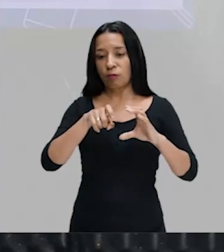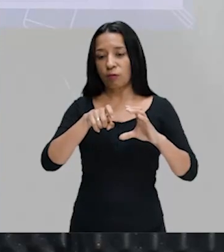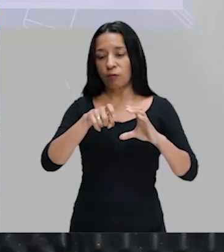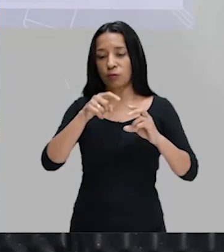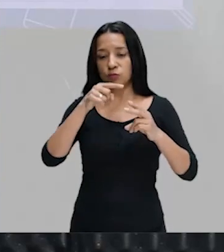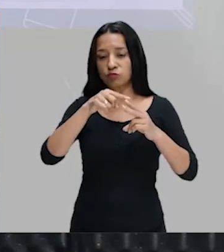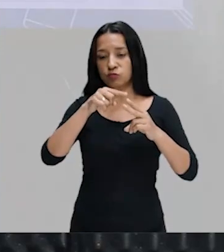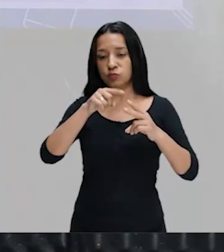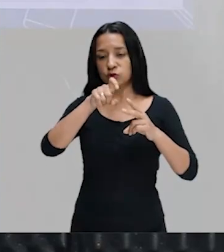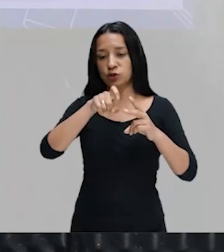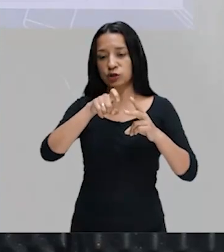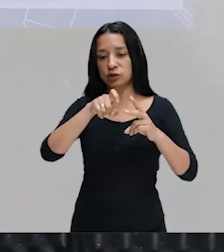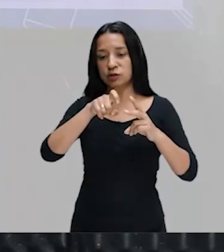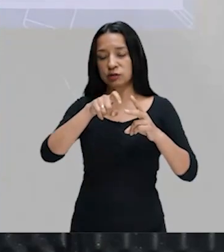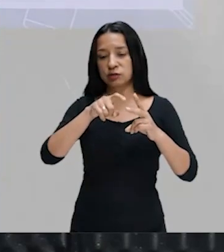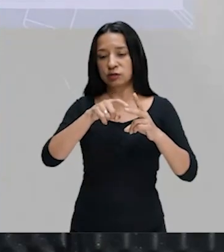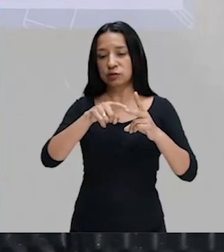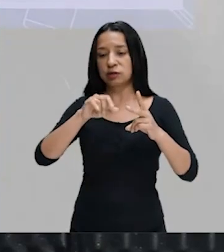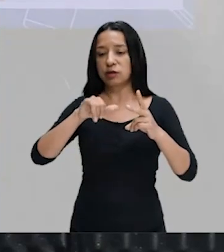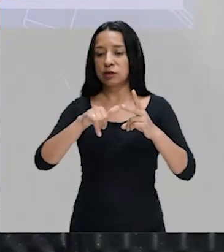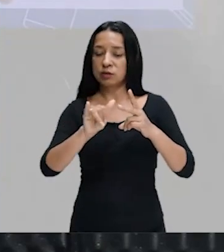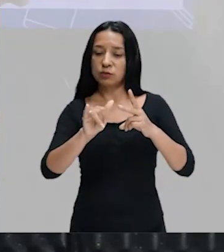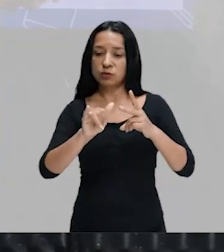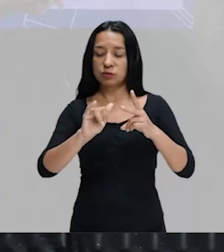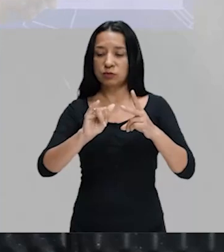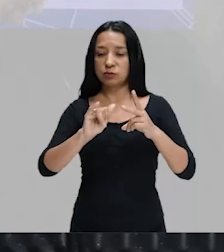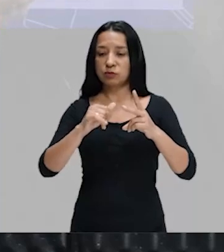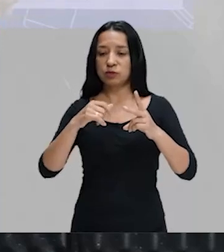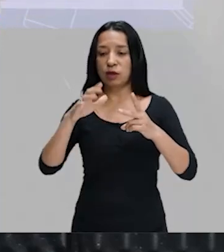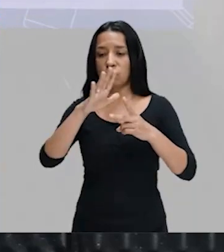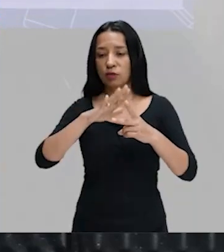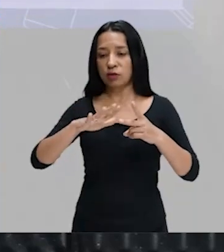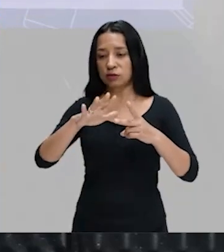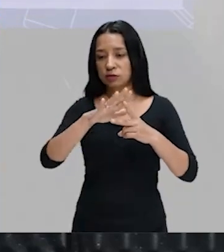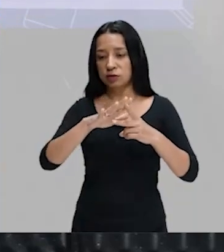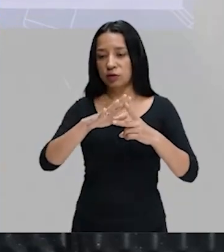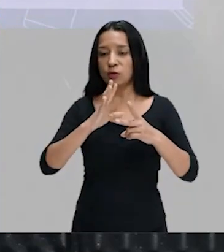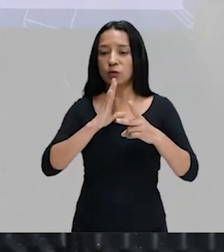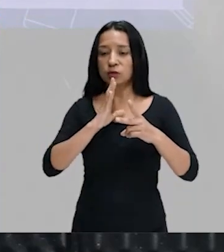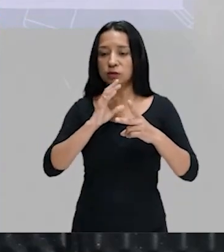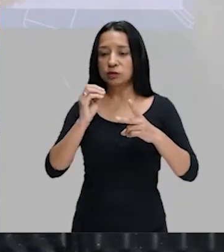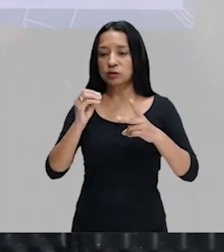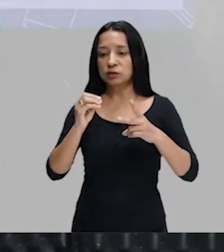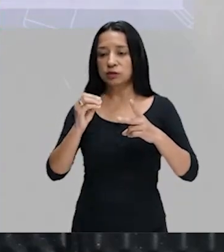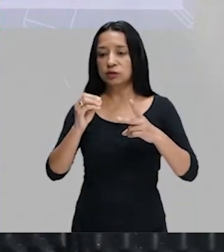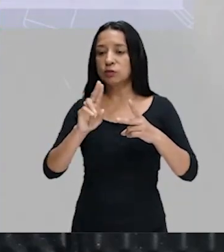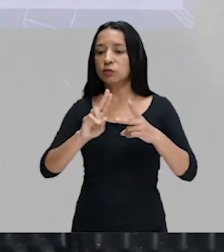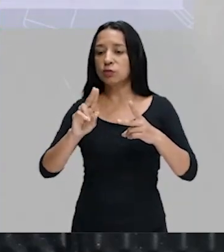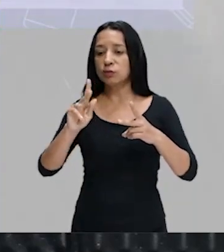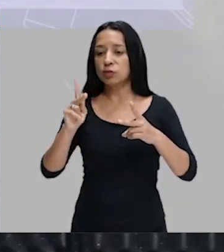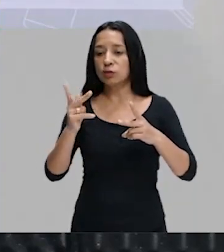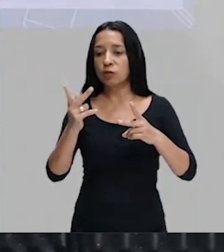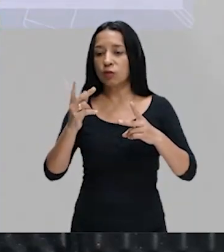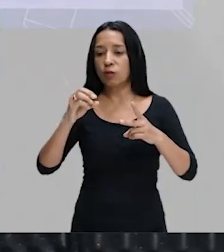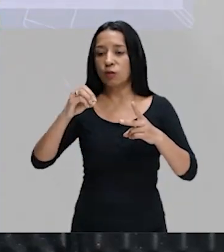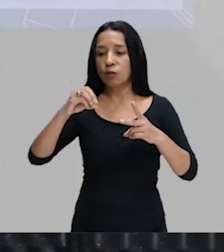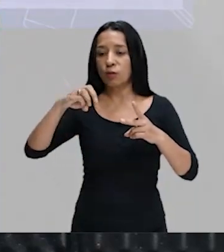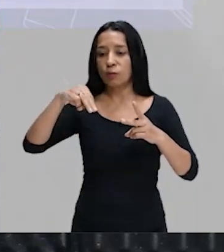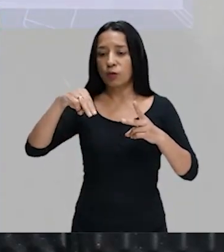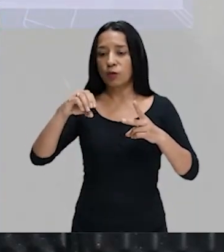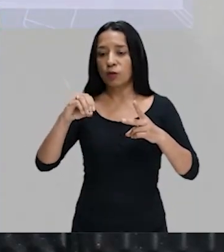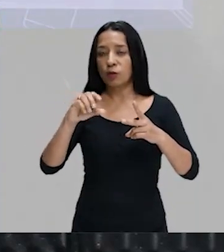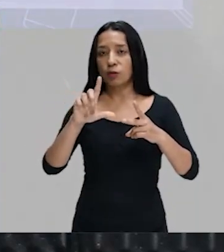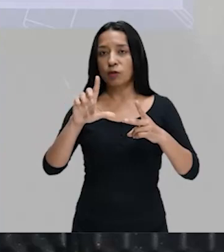Y, eles têm uma região conhecida como região homóloga. Quer dizer o quê? É a parte